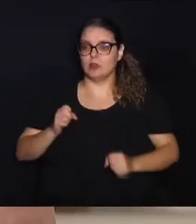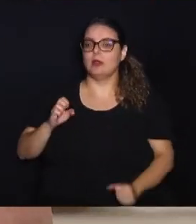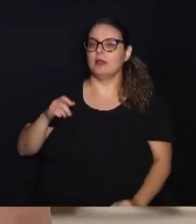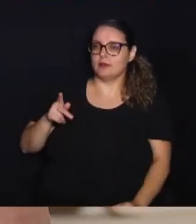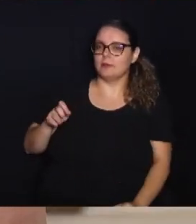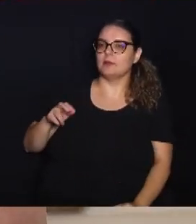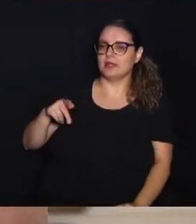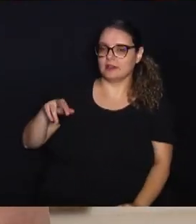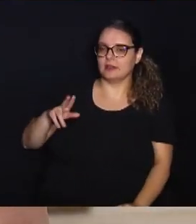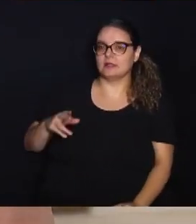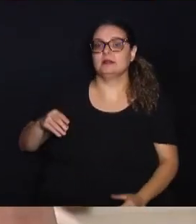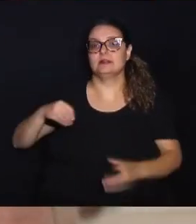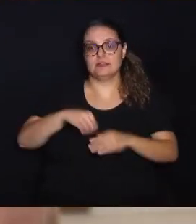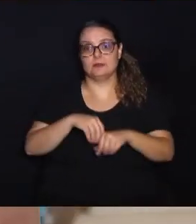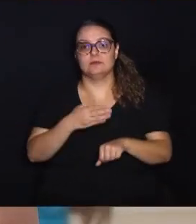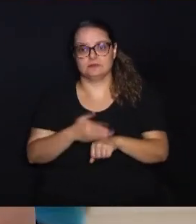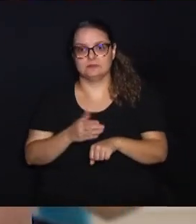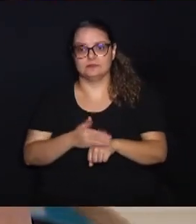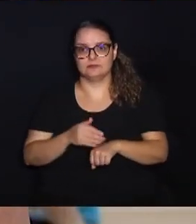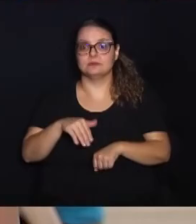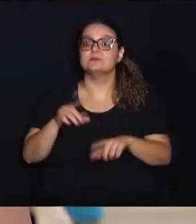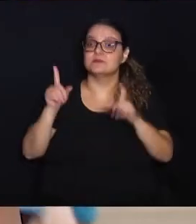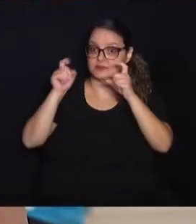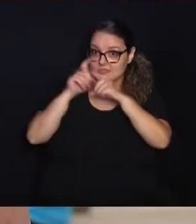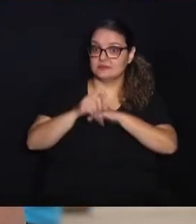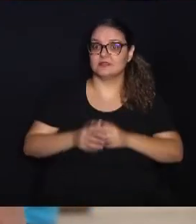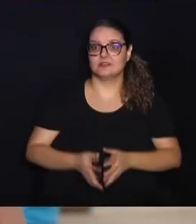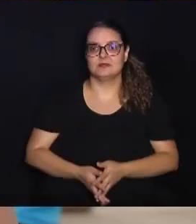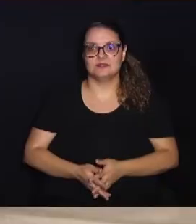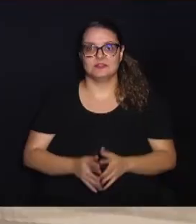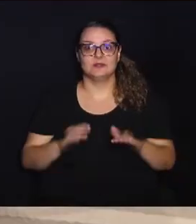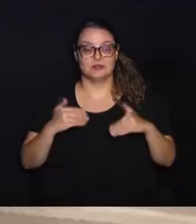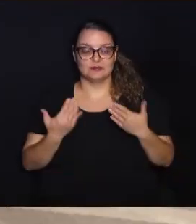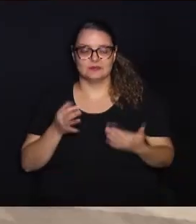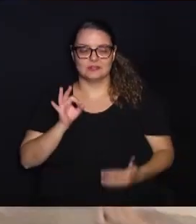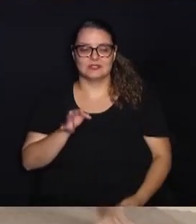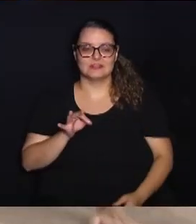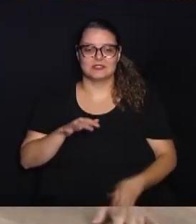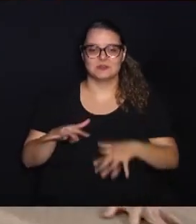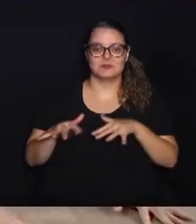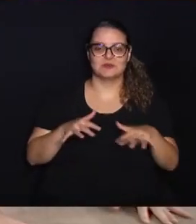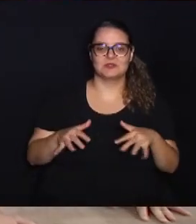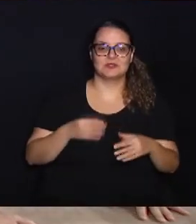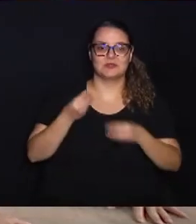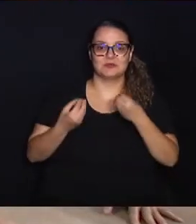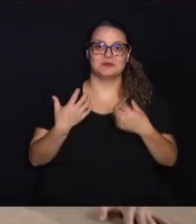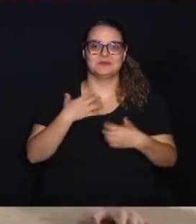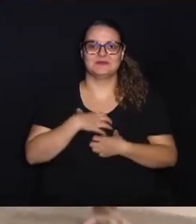uma sensação de trabalho cumprido.